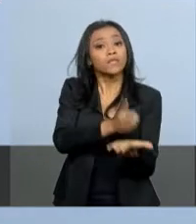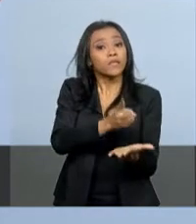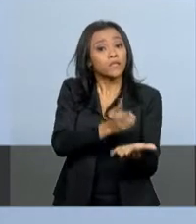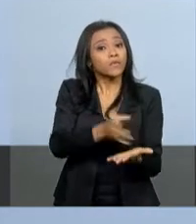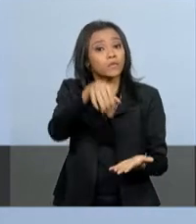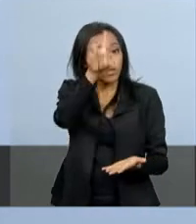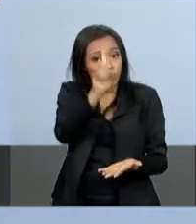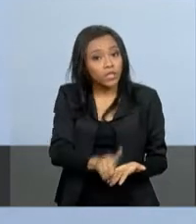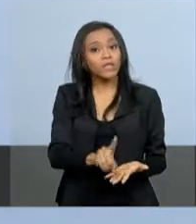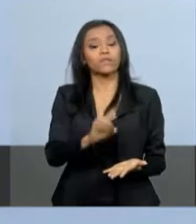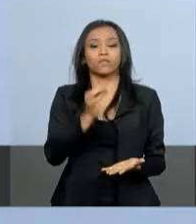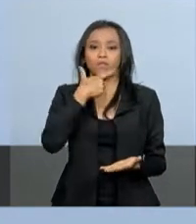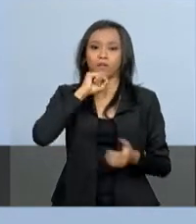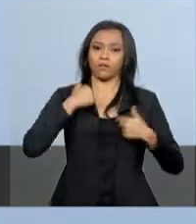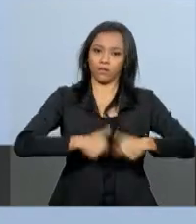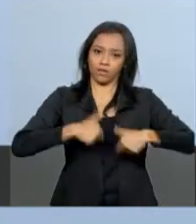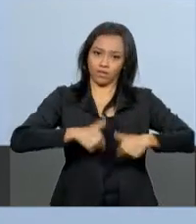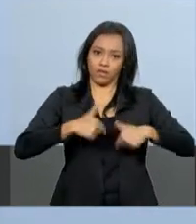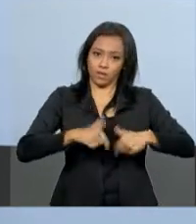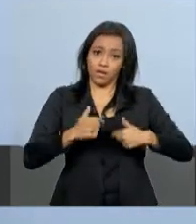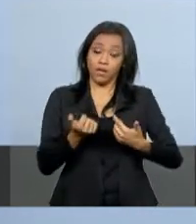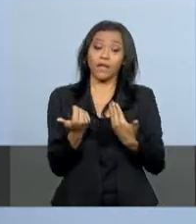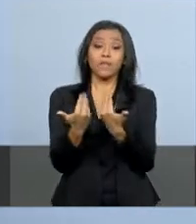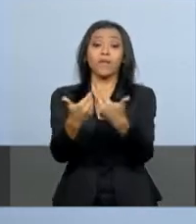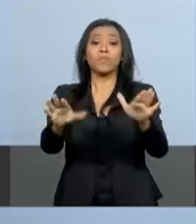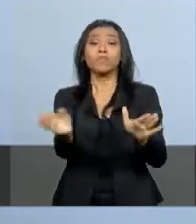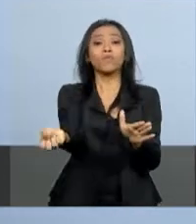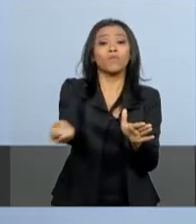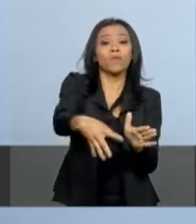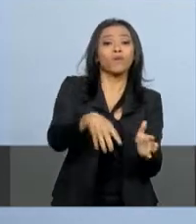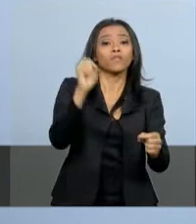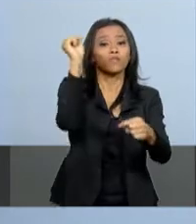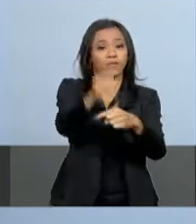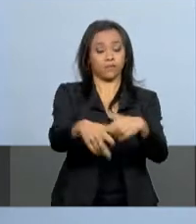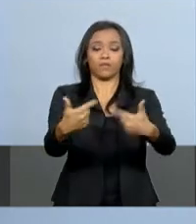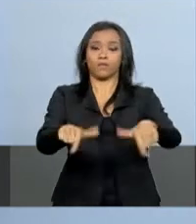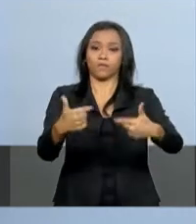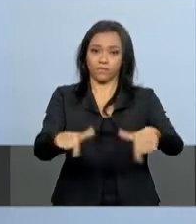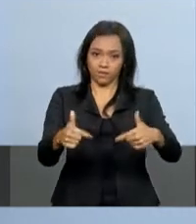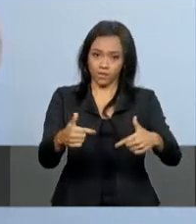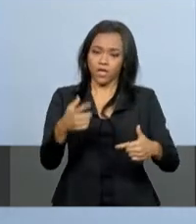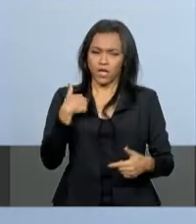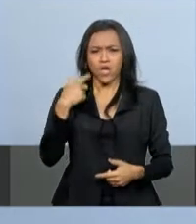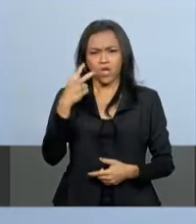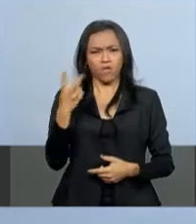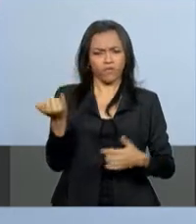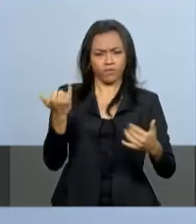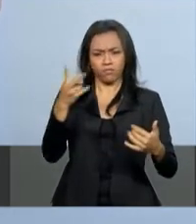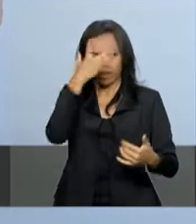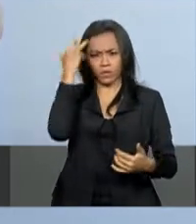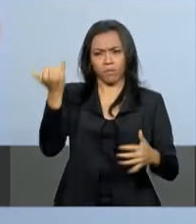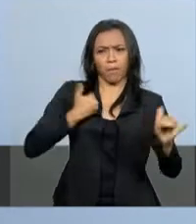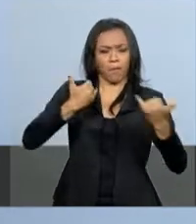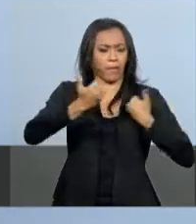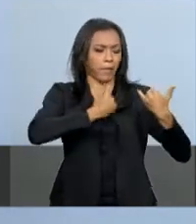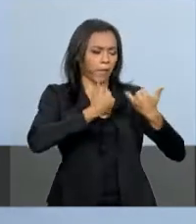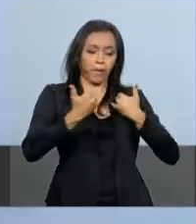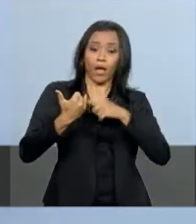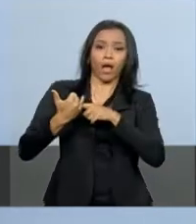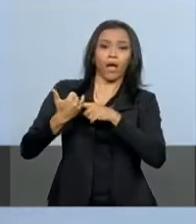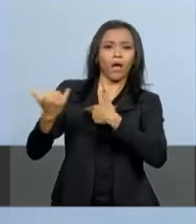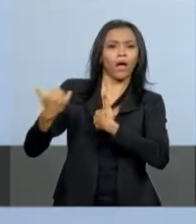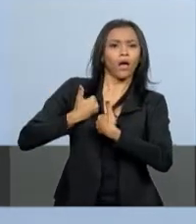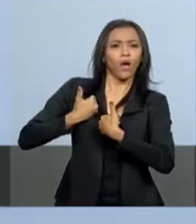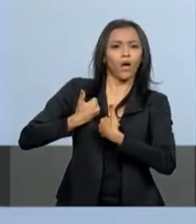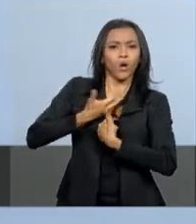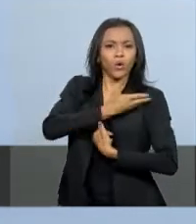trabalhador e abrir novas oportunidades de trabalho de vez enquanto eu vejo gente dizendo o goleiro acabou com